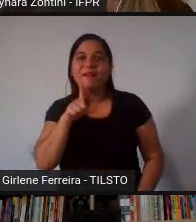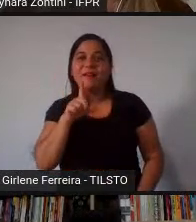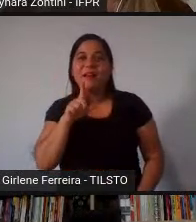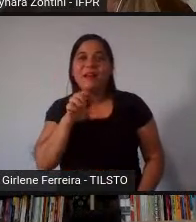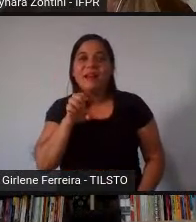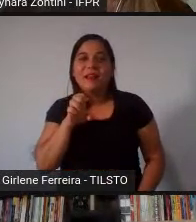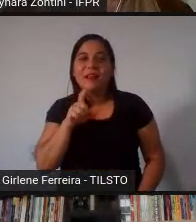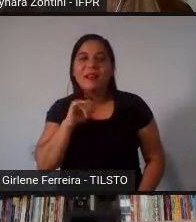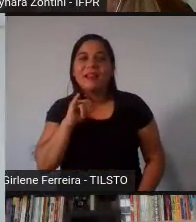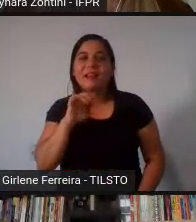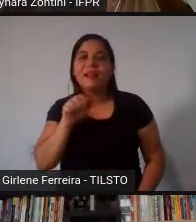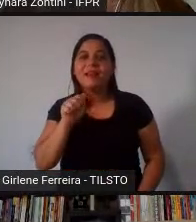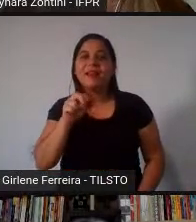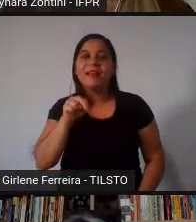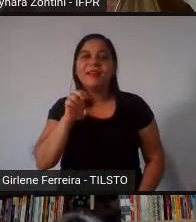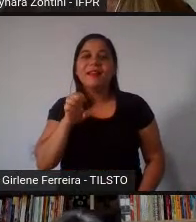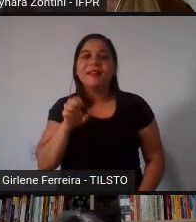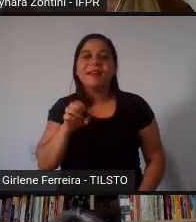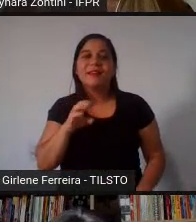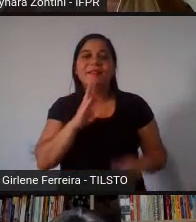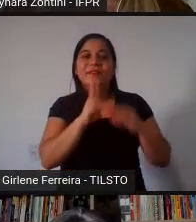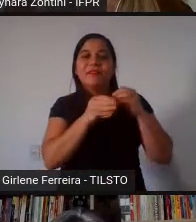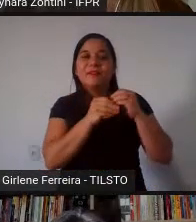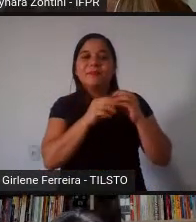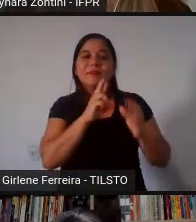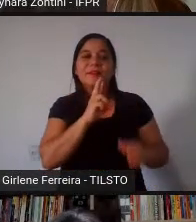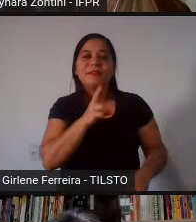complementar a sua resposta aí. Uhum. Vamos lá.